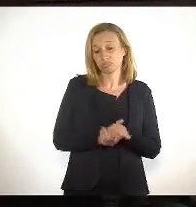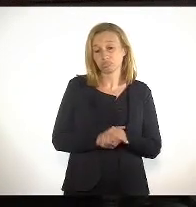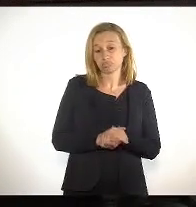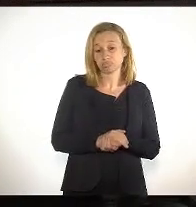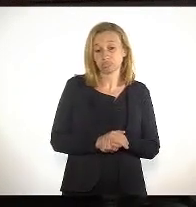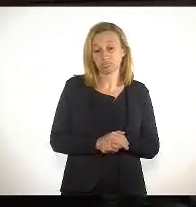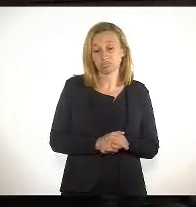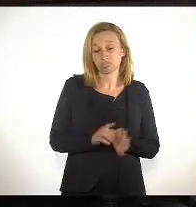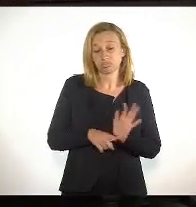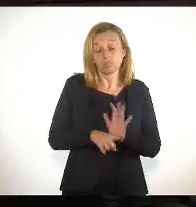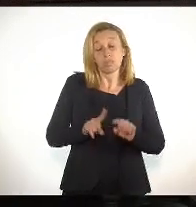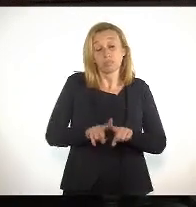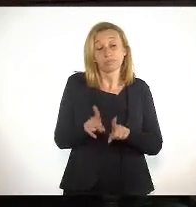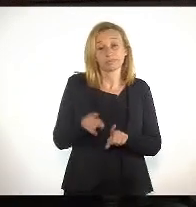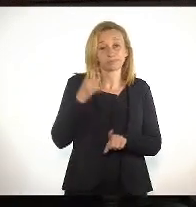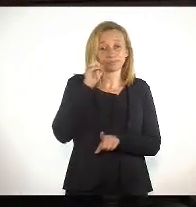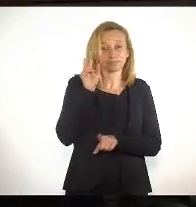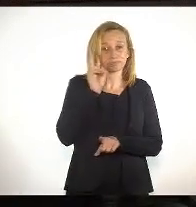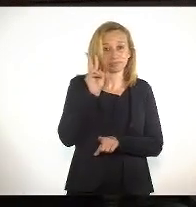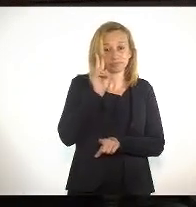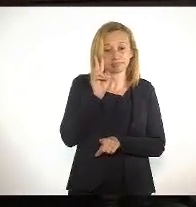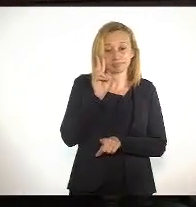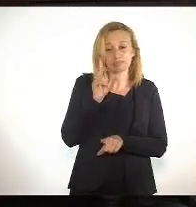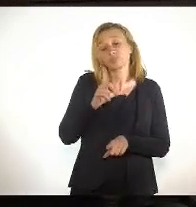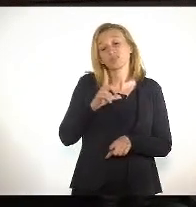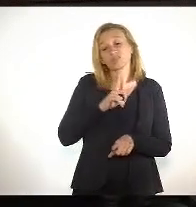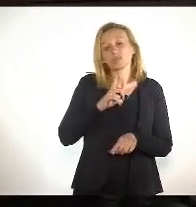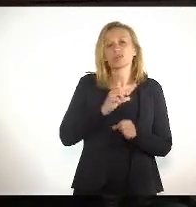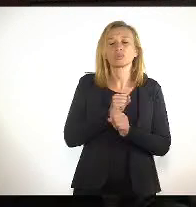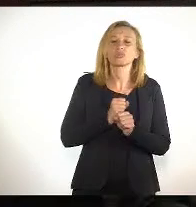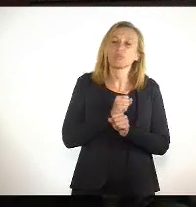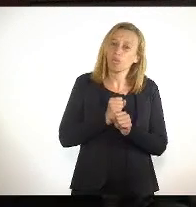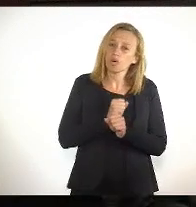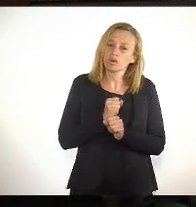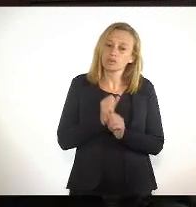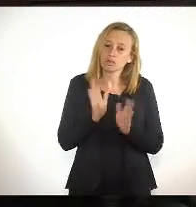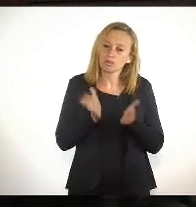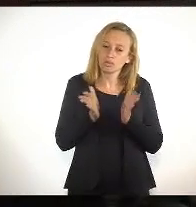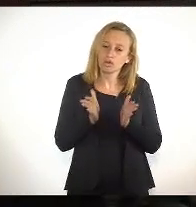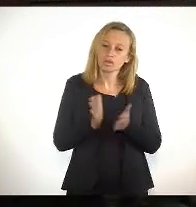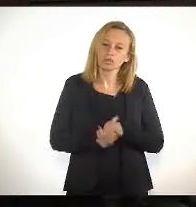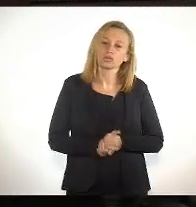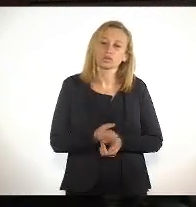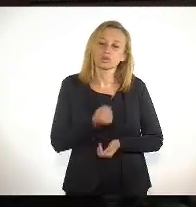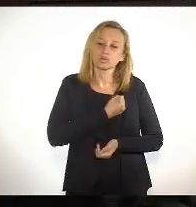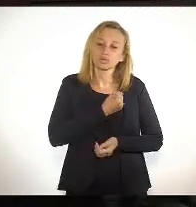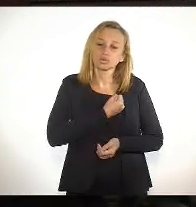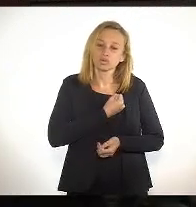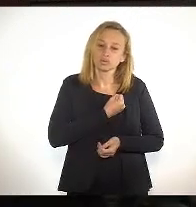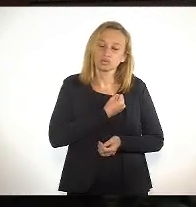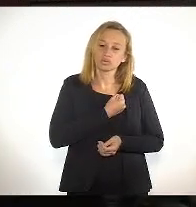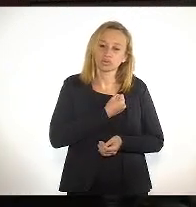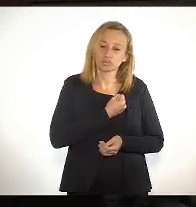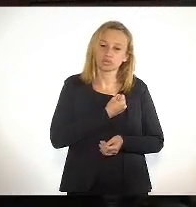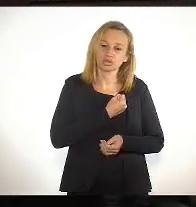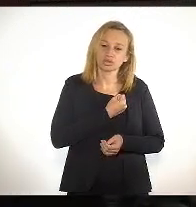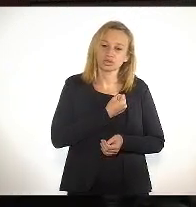mas devemos lembrar que estamos em um ano onde a taxa de desemprego está em torno